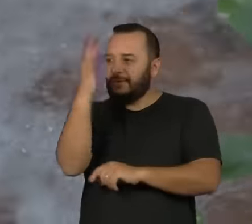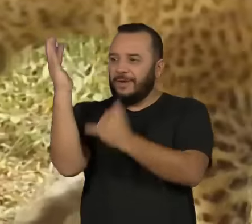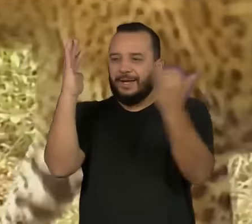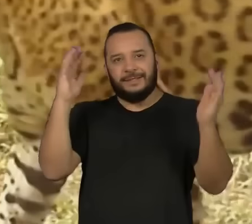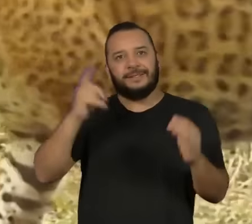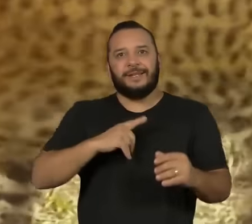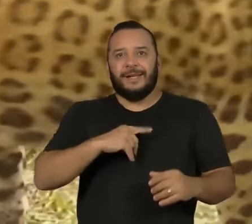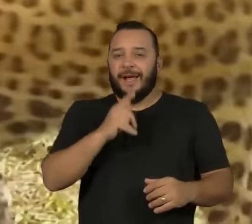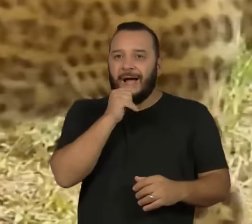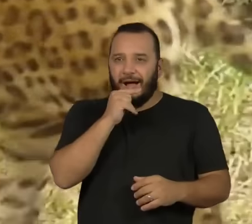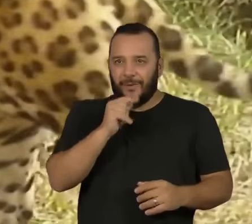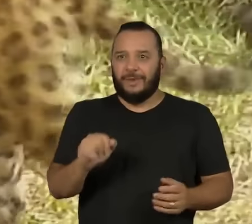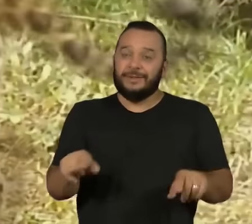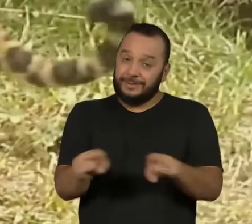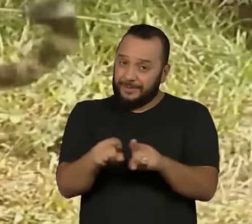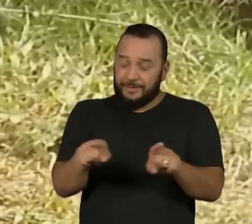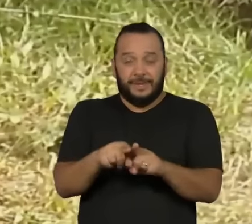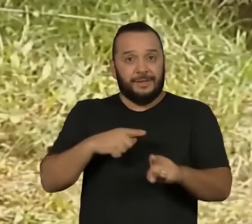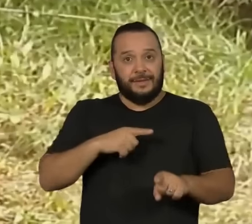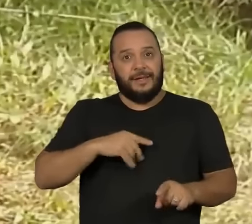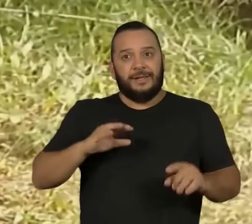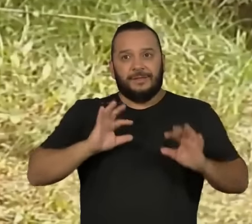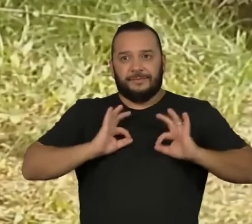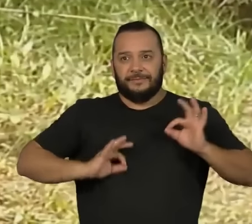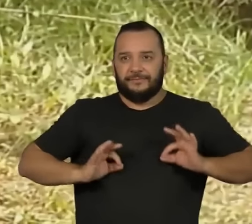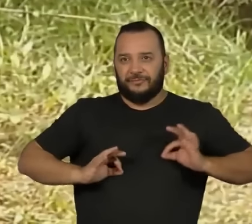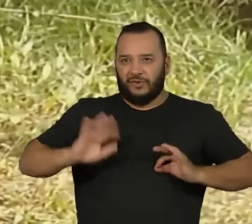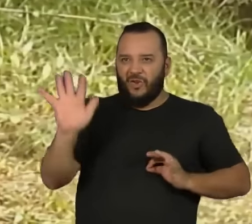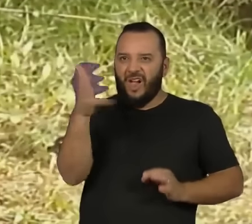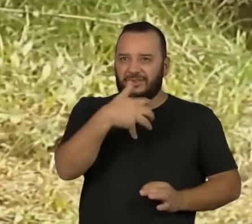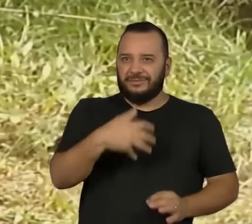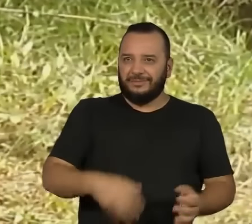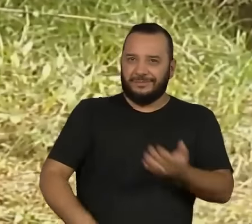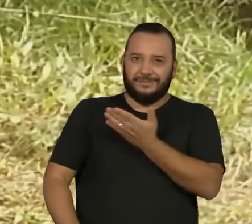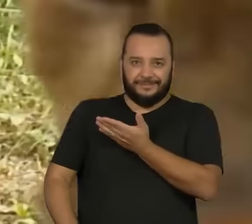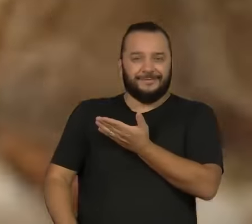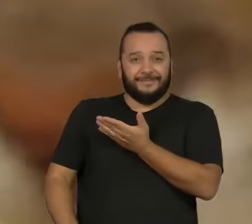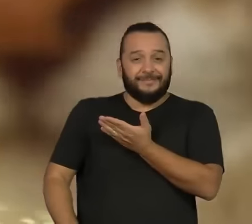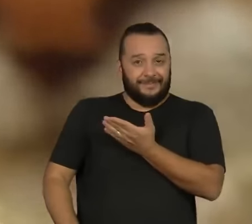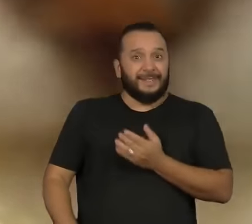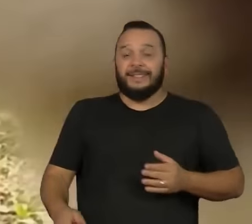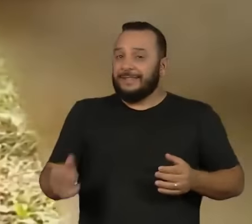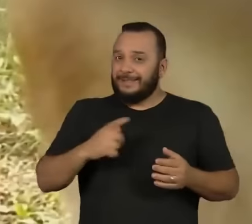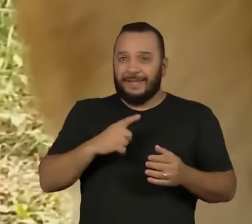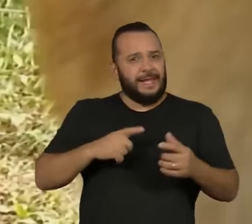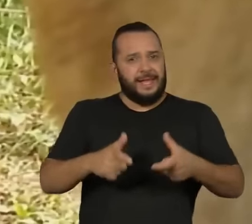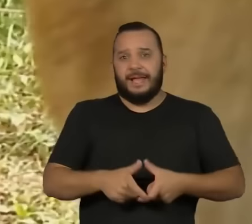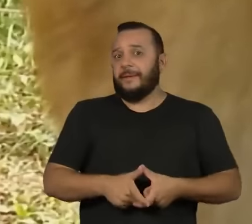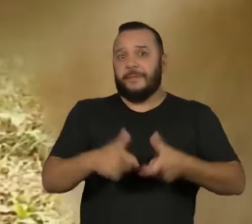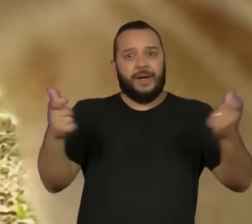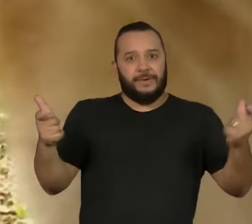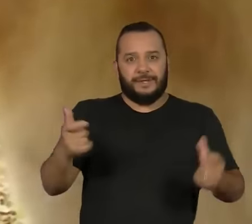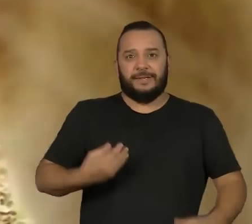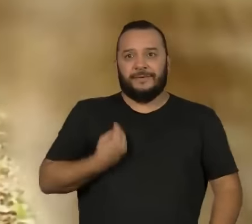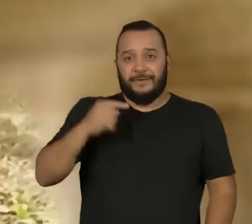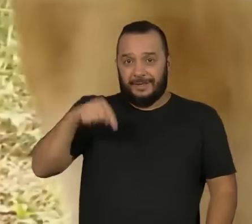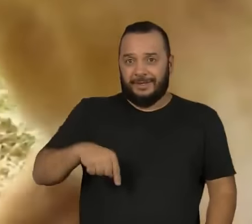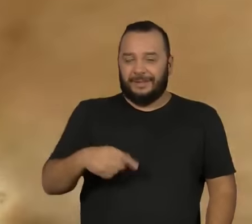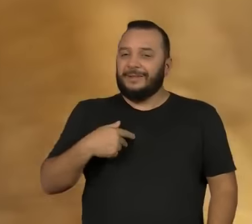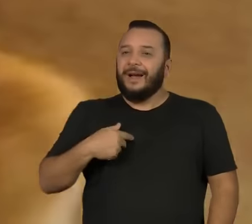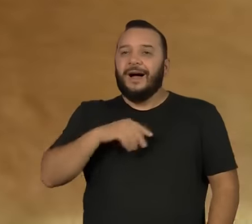água e abrigo para animais como a onça pintada, que nesta região mantém a maior população do bioma. Os